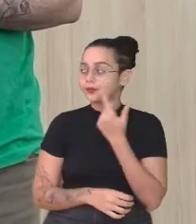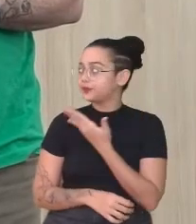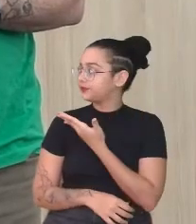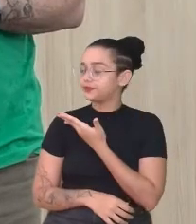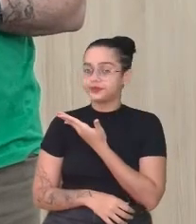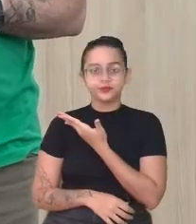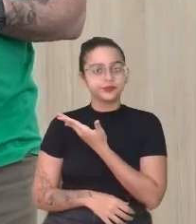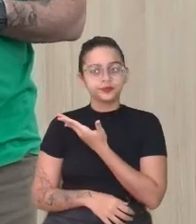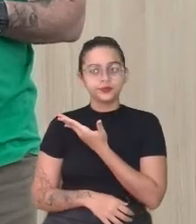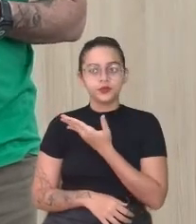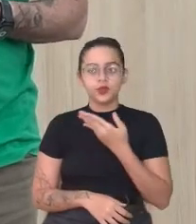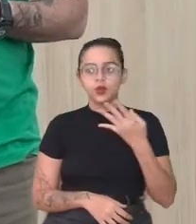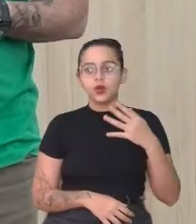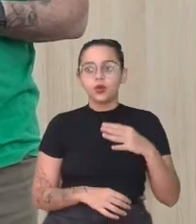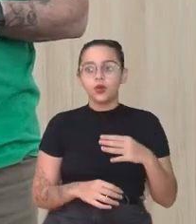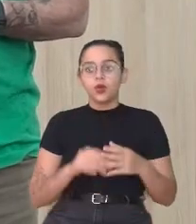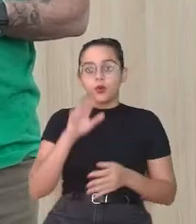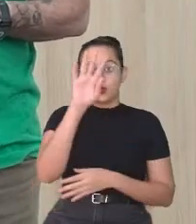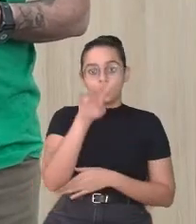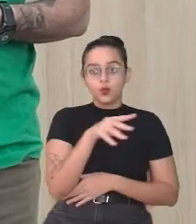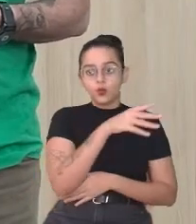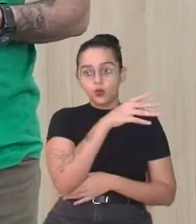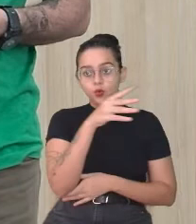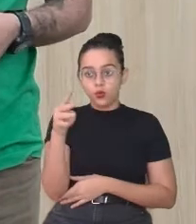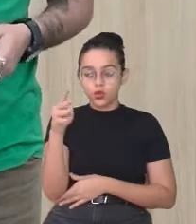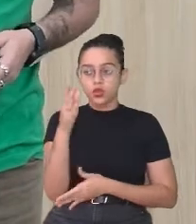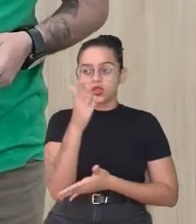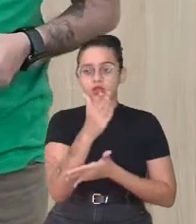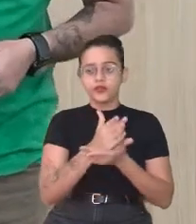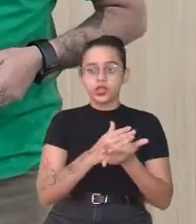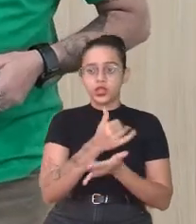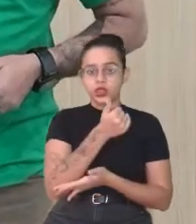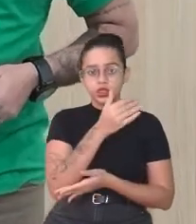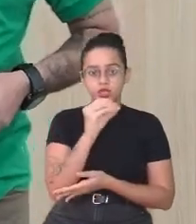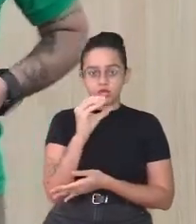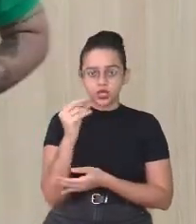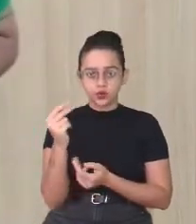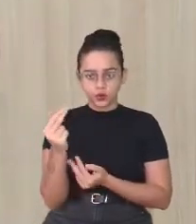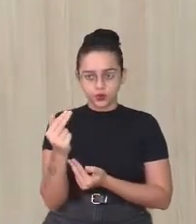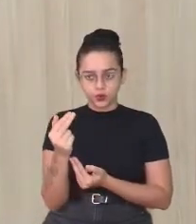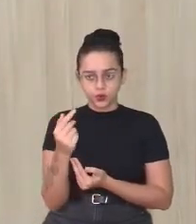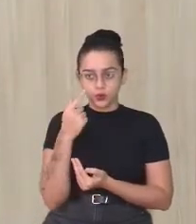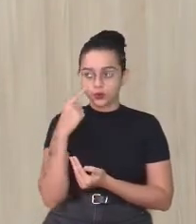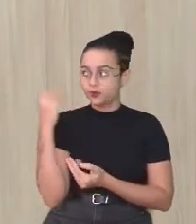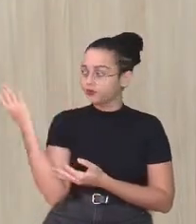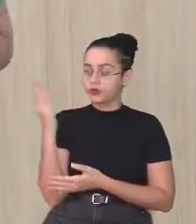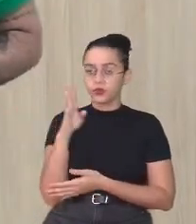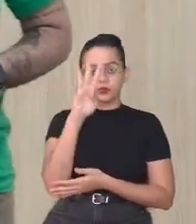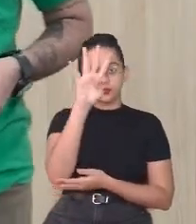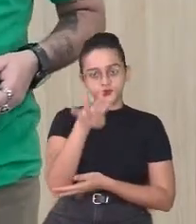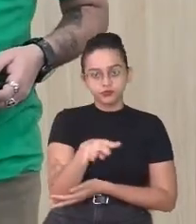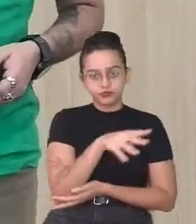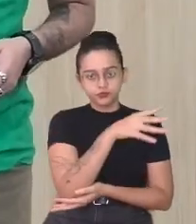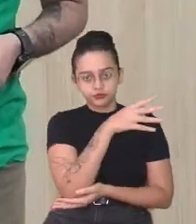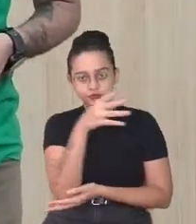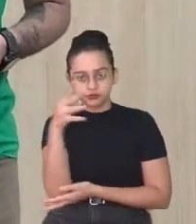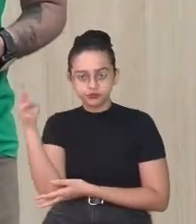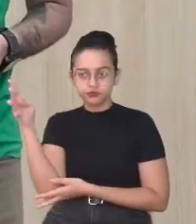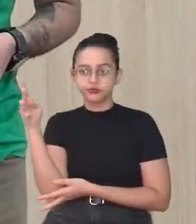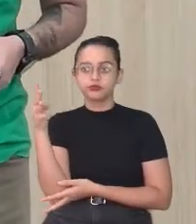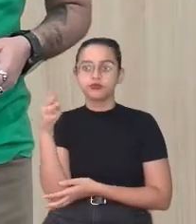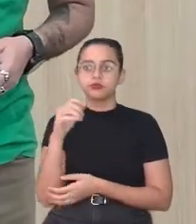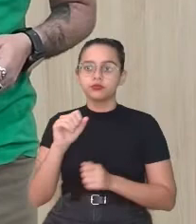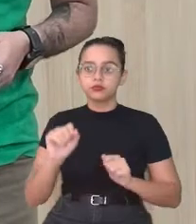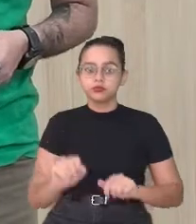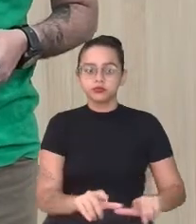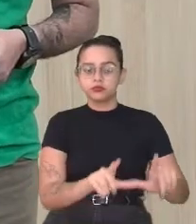ali, eu coloquei um quadro dividido em 100 partes iguais. Então, esse quadro dividido em 100 partes iguais, eu